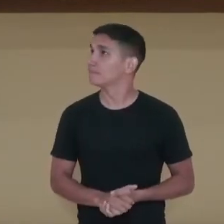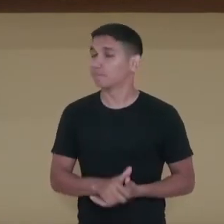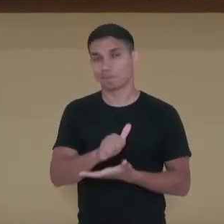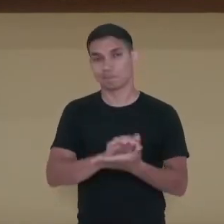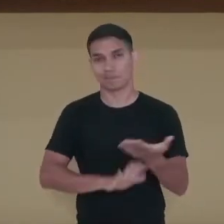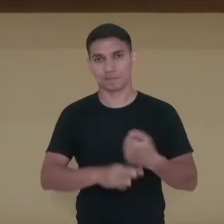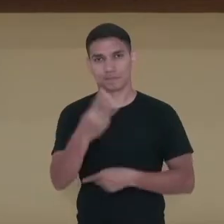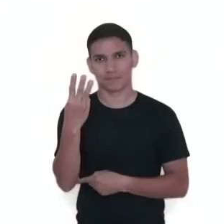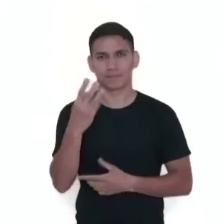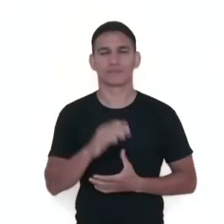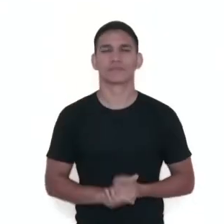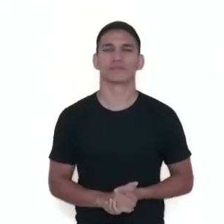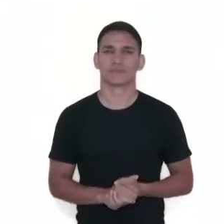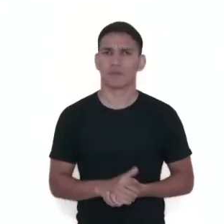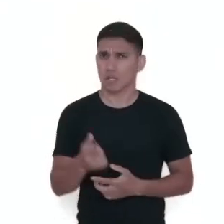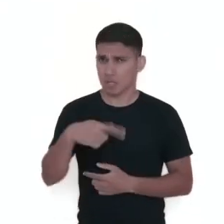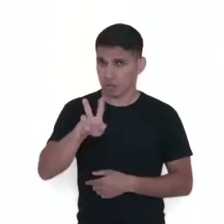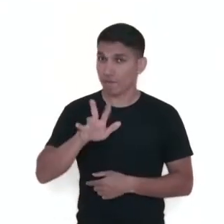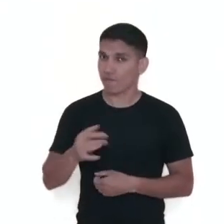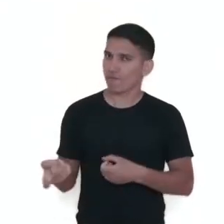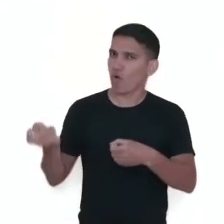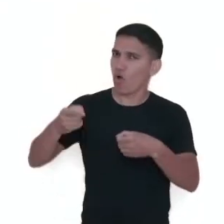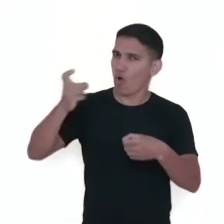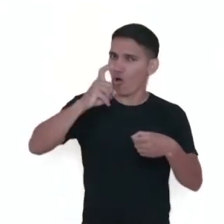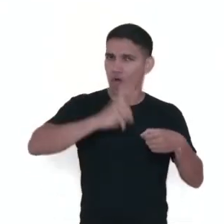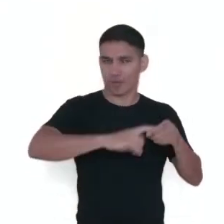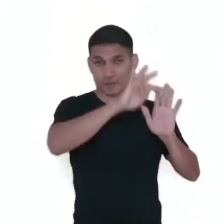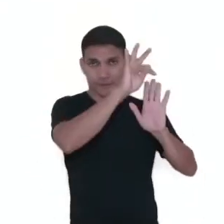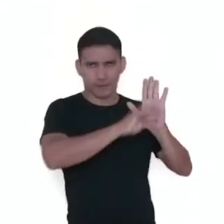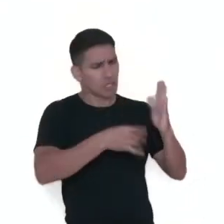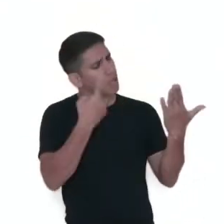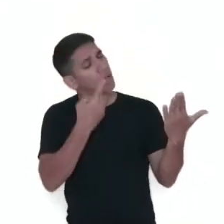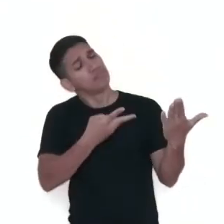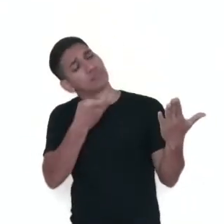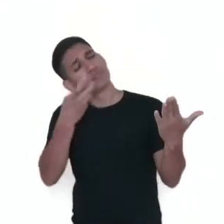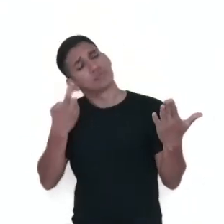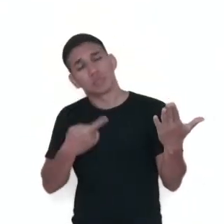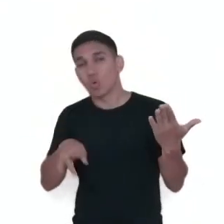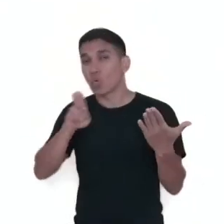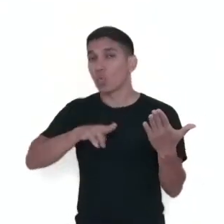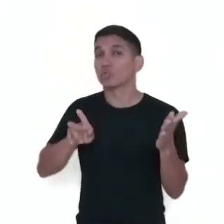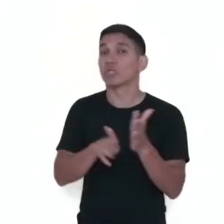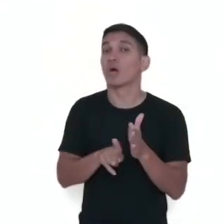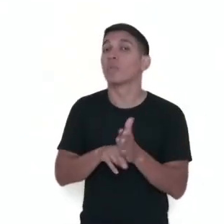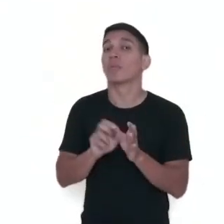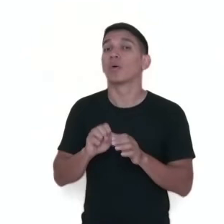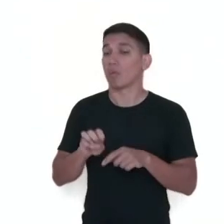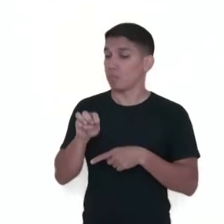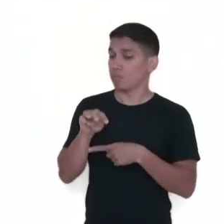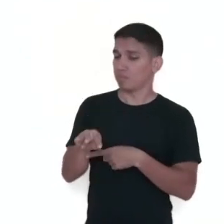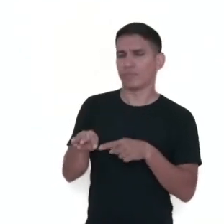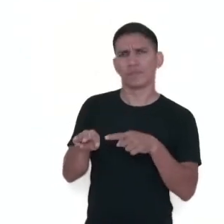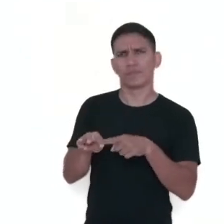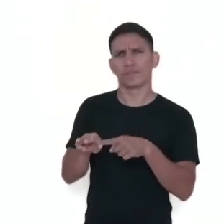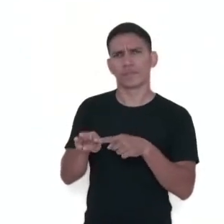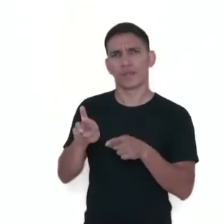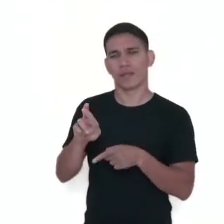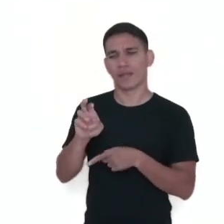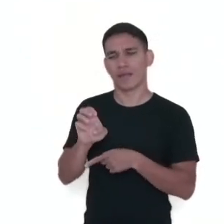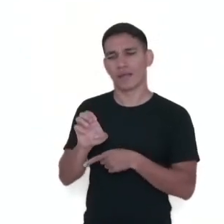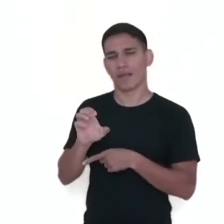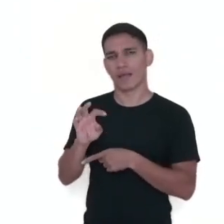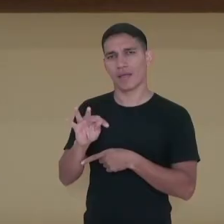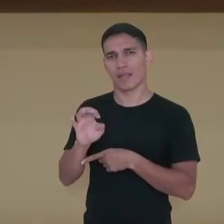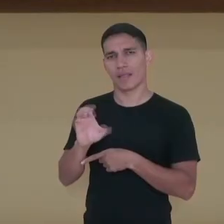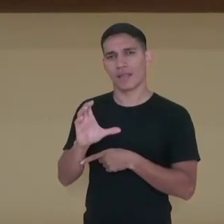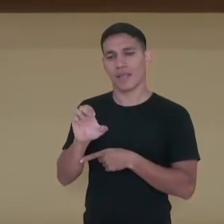Atividade de número 3. Você vai voltar ao texto e vai observar o emprego das reticências. Vamos observar o